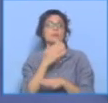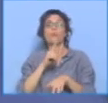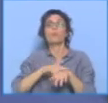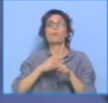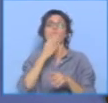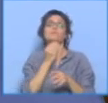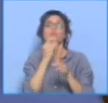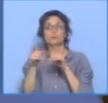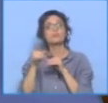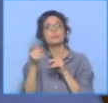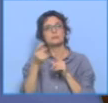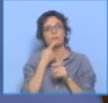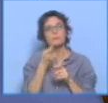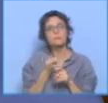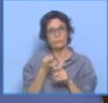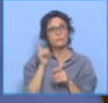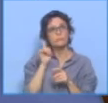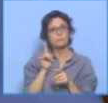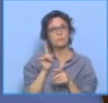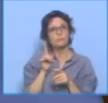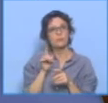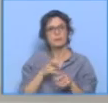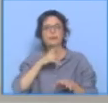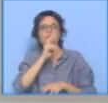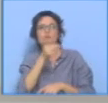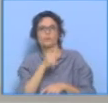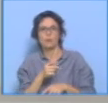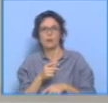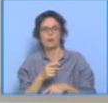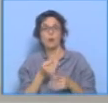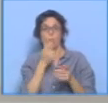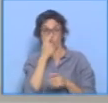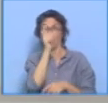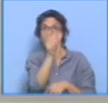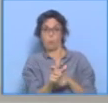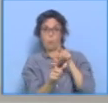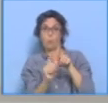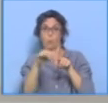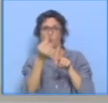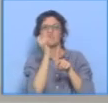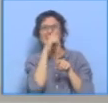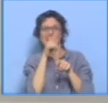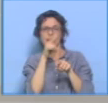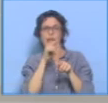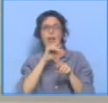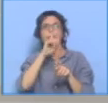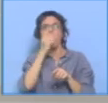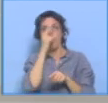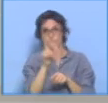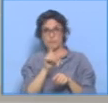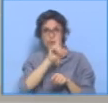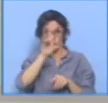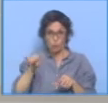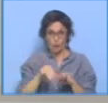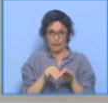resposta clássica era esta: próximo é o nacional, é o da mesma pátria. E não